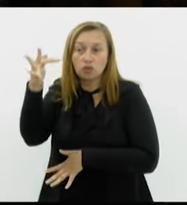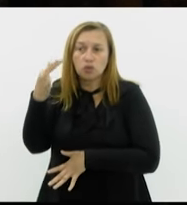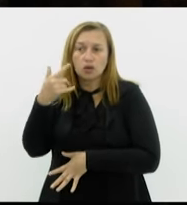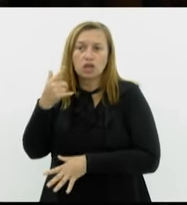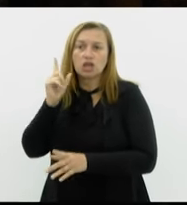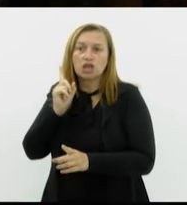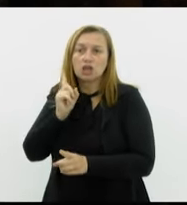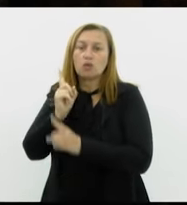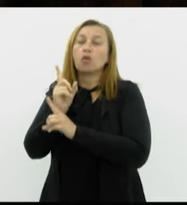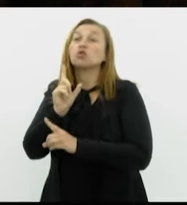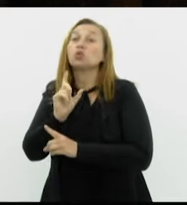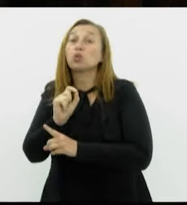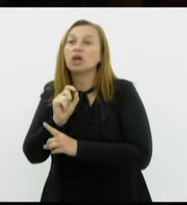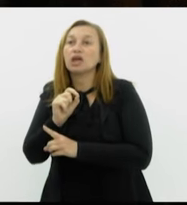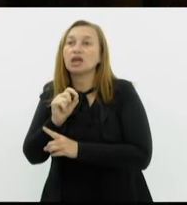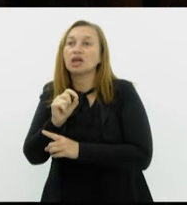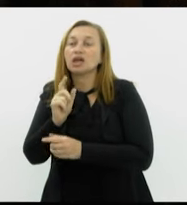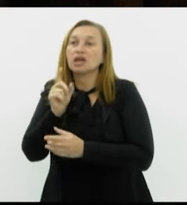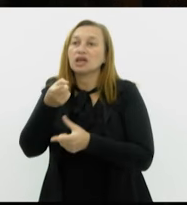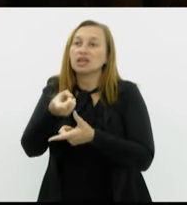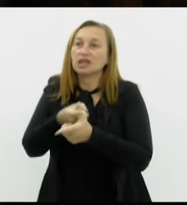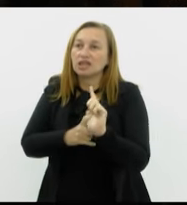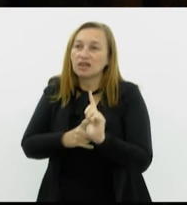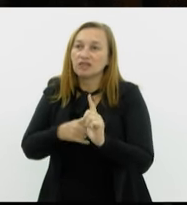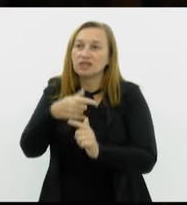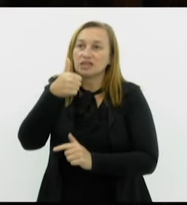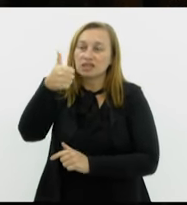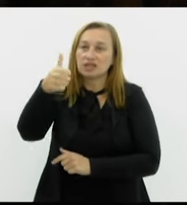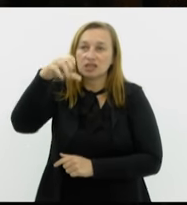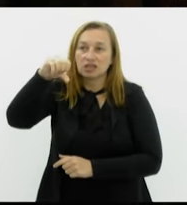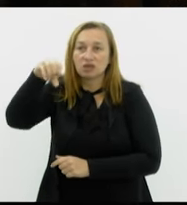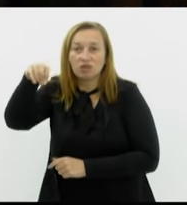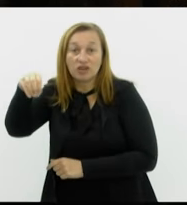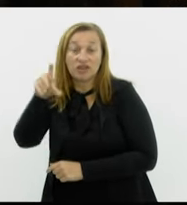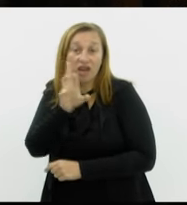descobre que está devendo R$190.